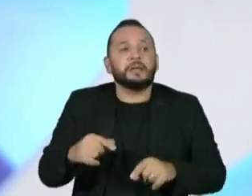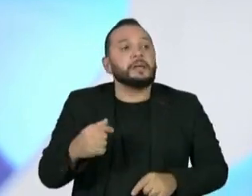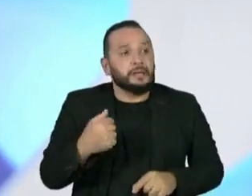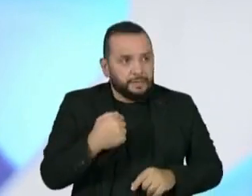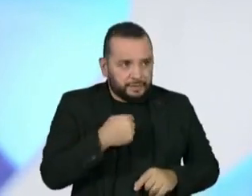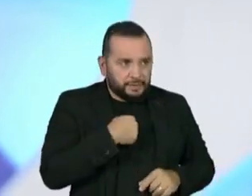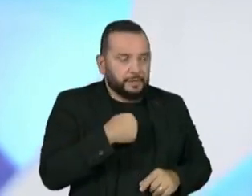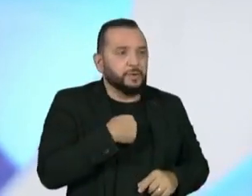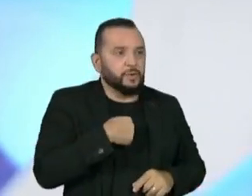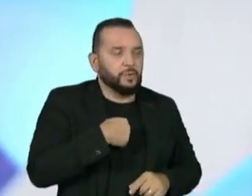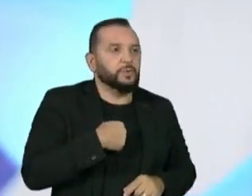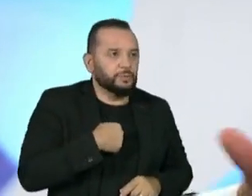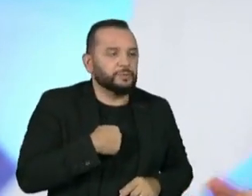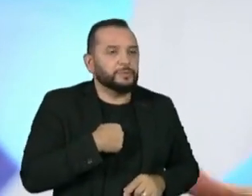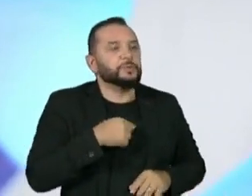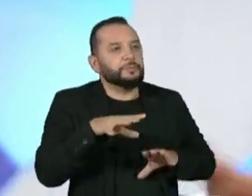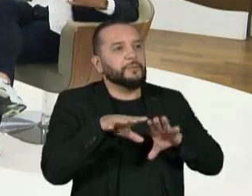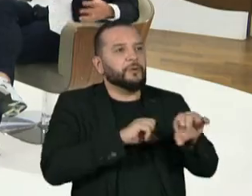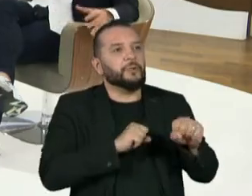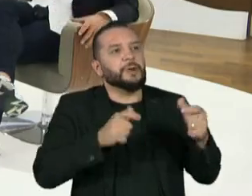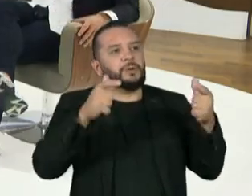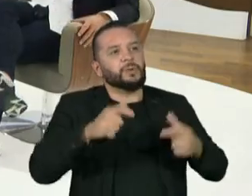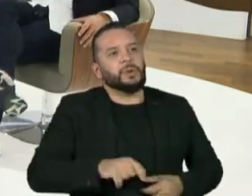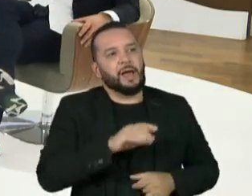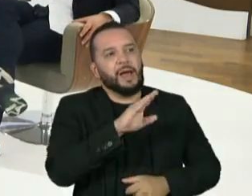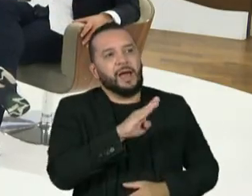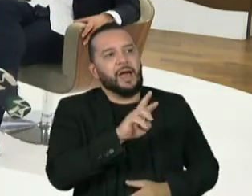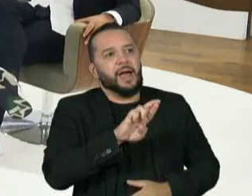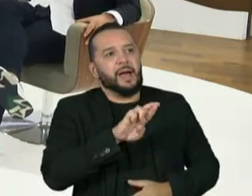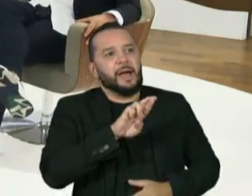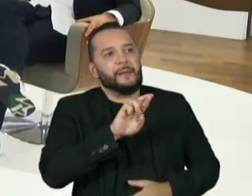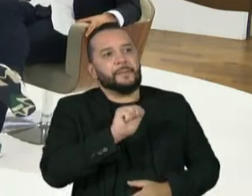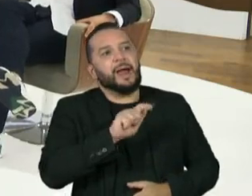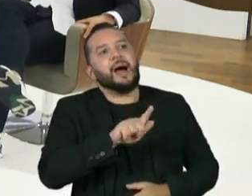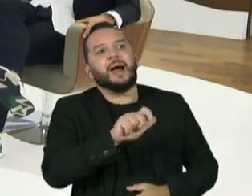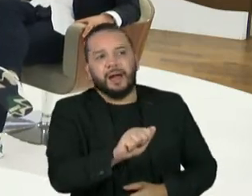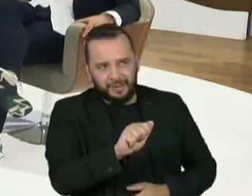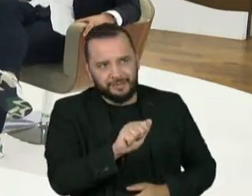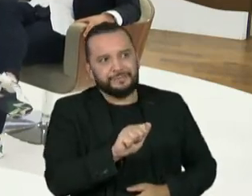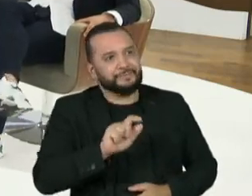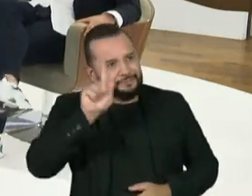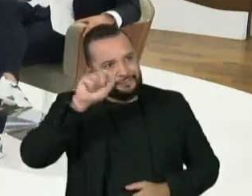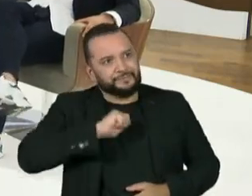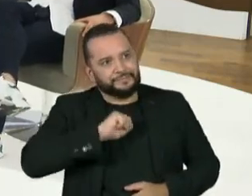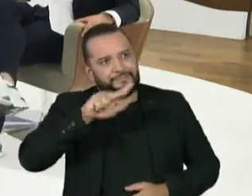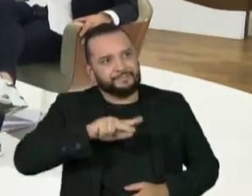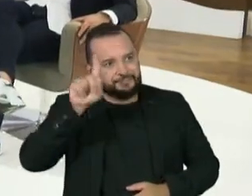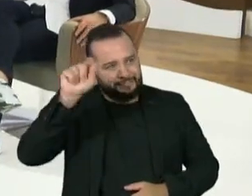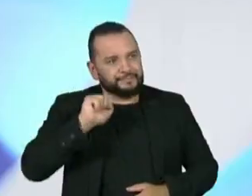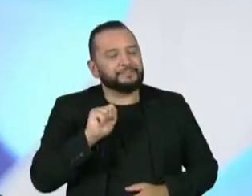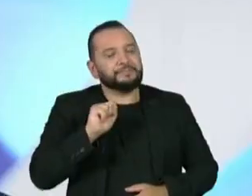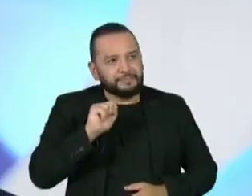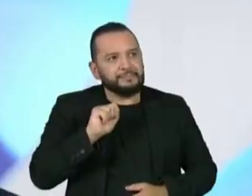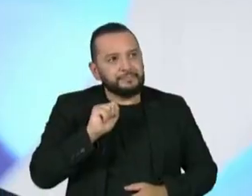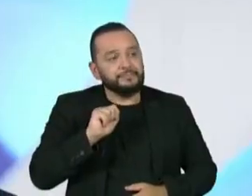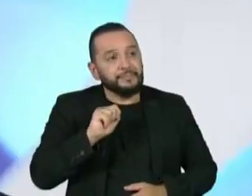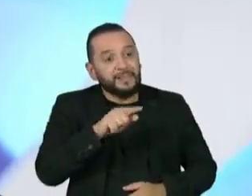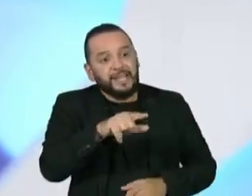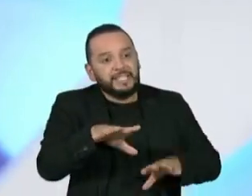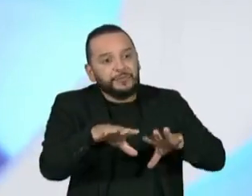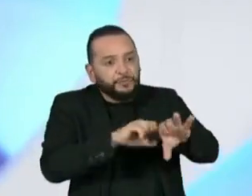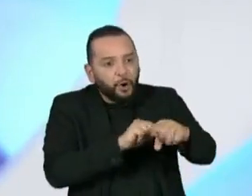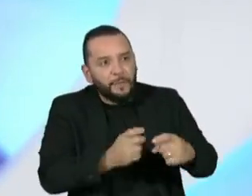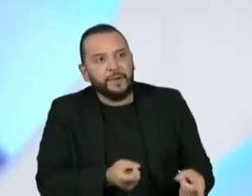Forma e vende, que é uma forma e vende. Os últimos treinadores que o Braga teve, o Salvador, vendeu-os todos. E